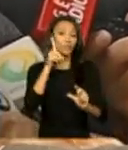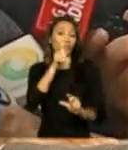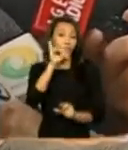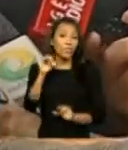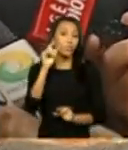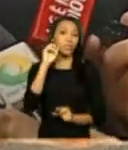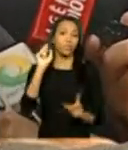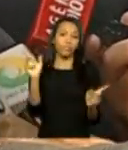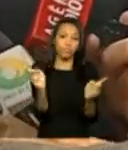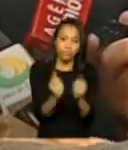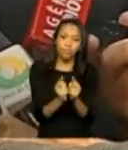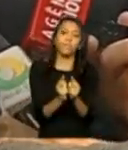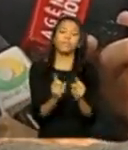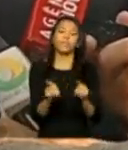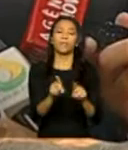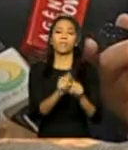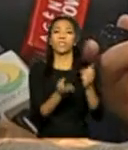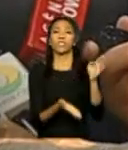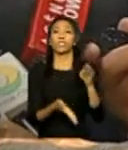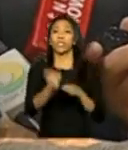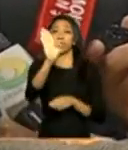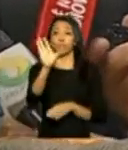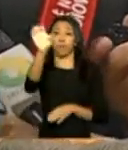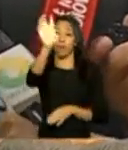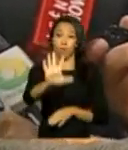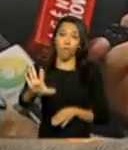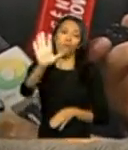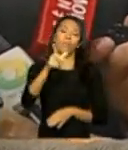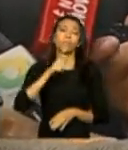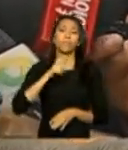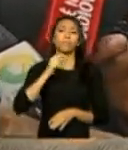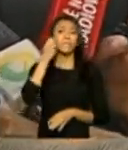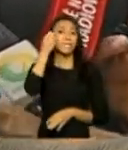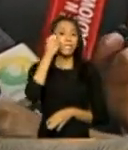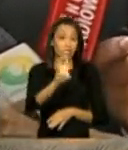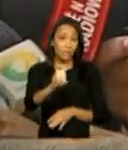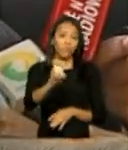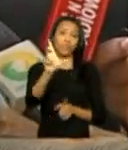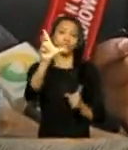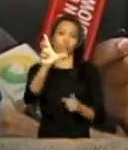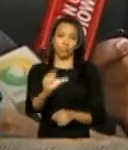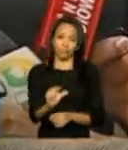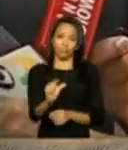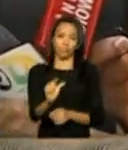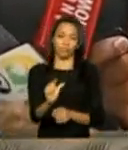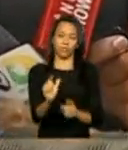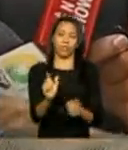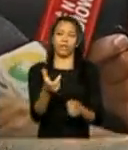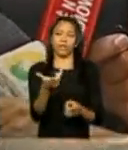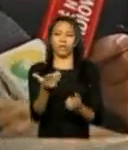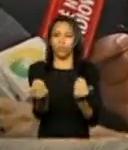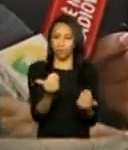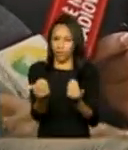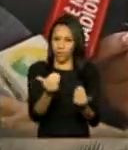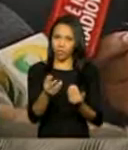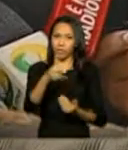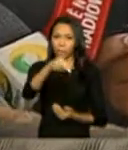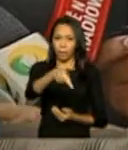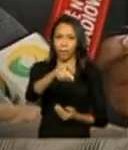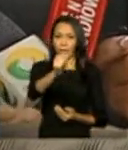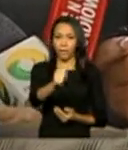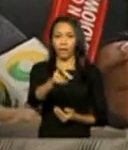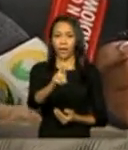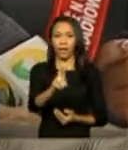E para Roterdã, para a área Europa, nós temos 5 dias a menos, diferente a menos do que Paranaguá, se